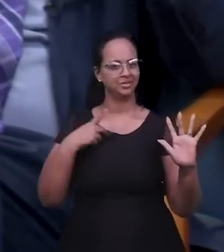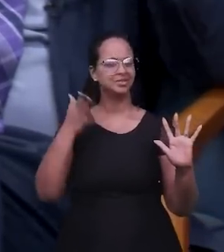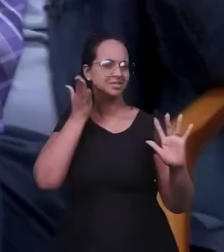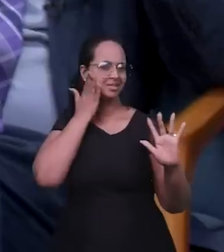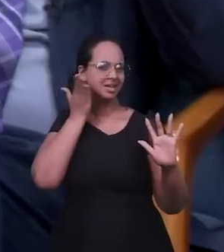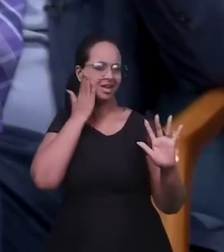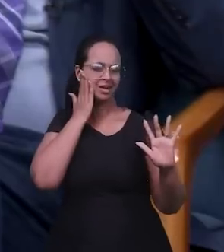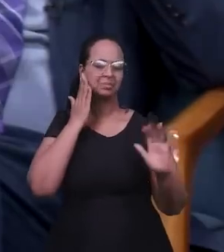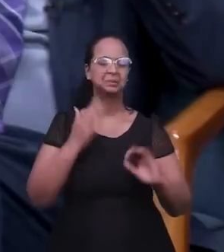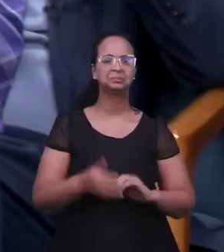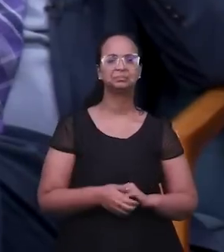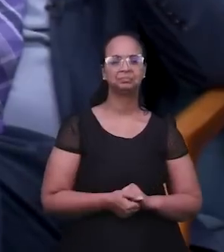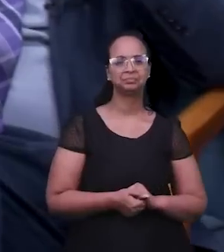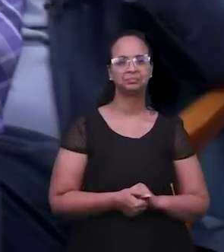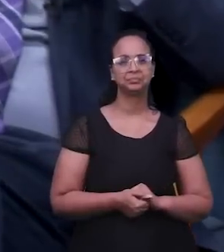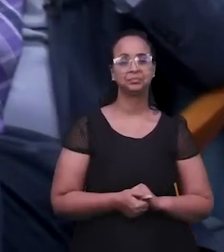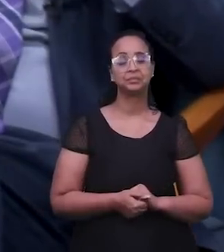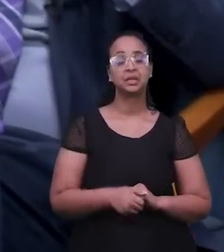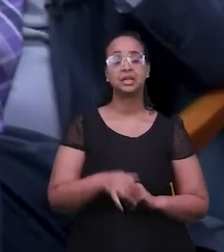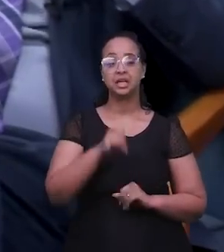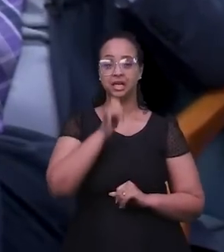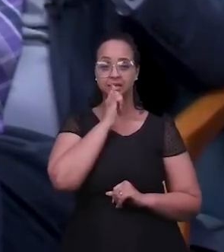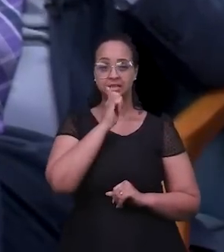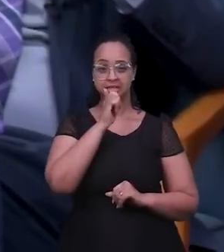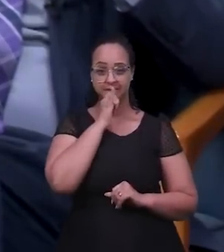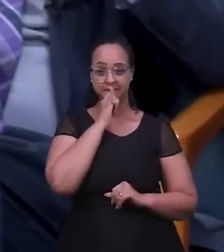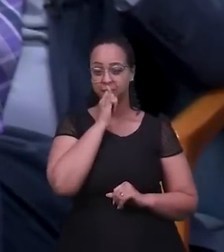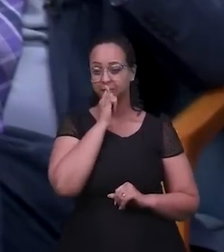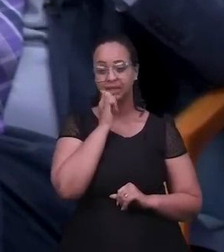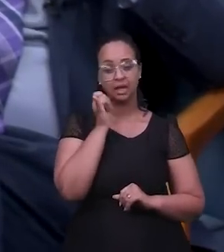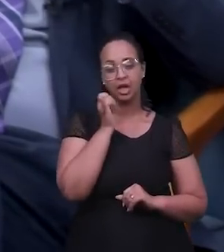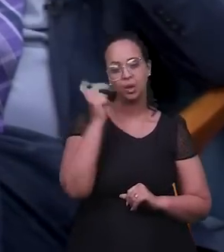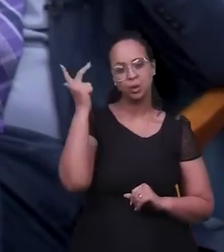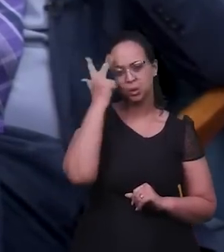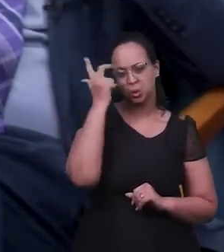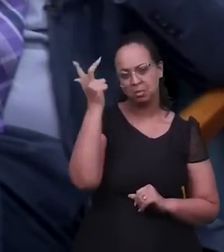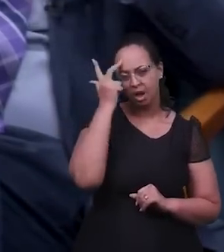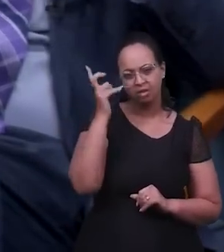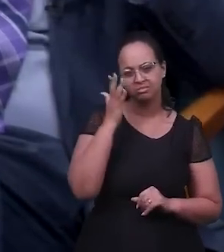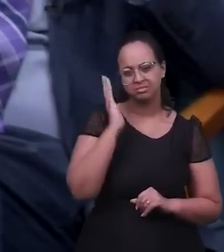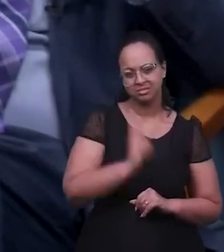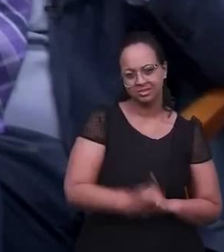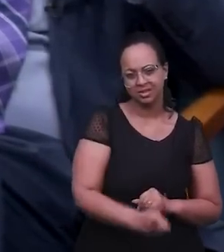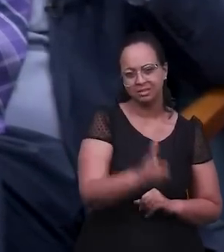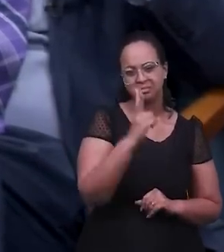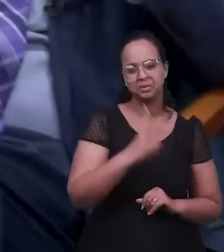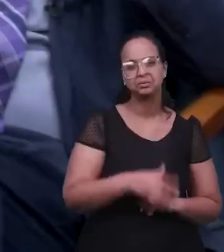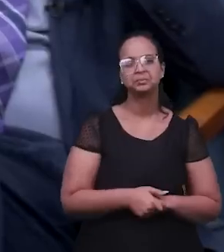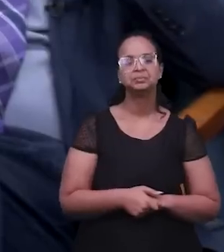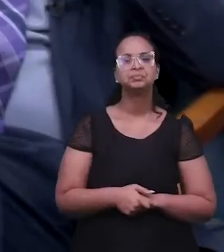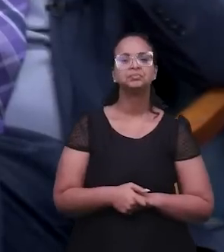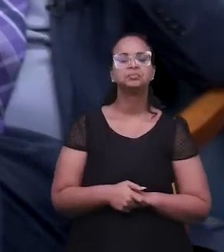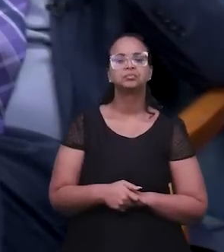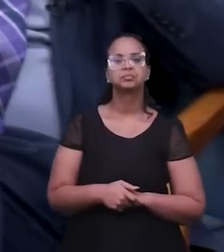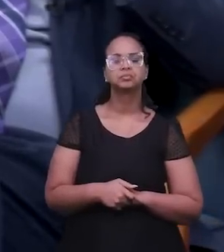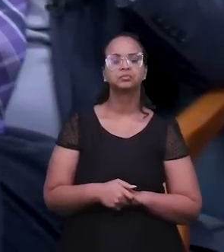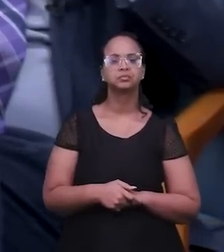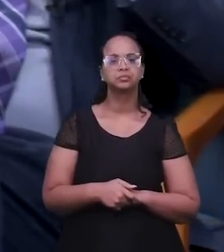A gente vê as características. Você vê, por exemplo, nós temos no nosso meio, isso é típico, não é?